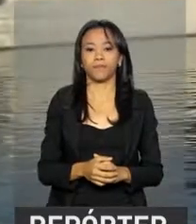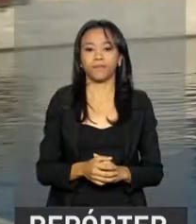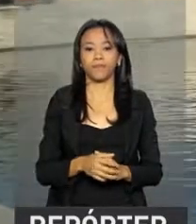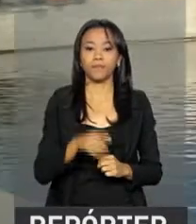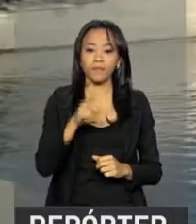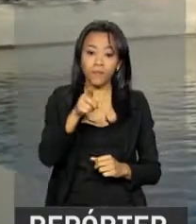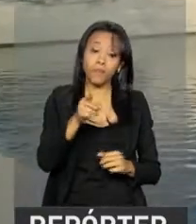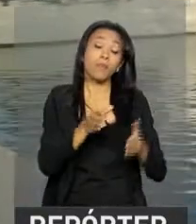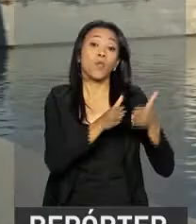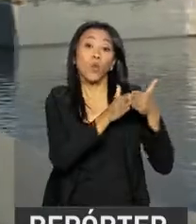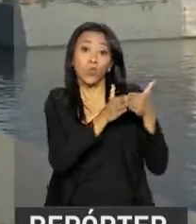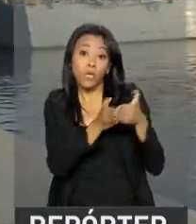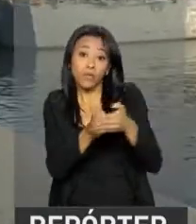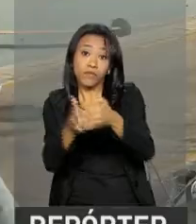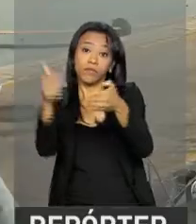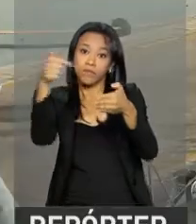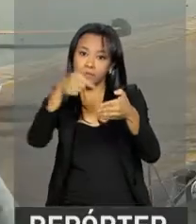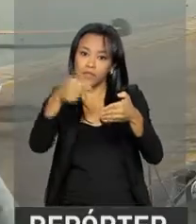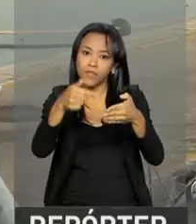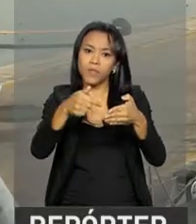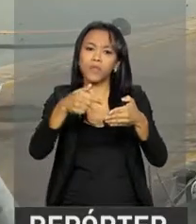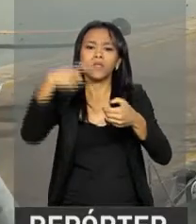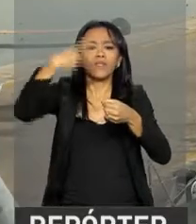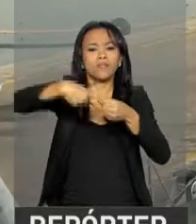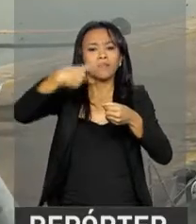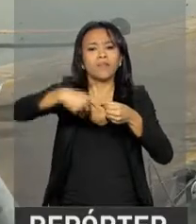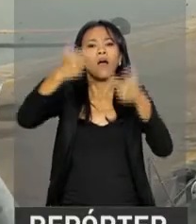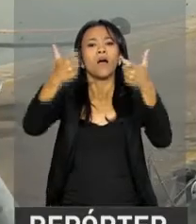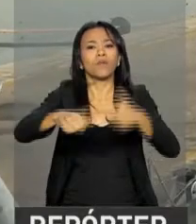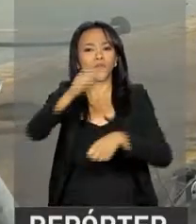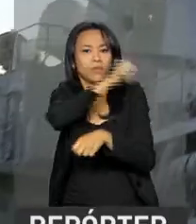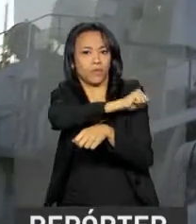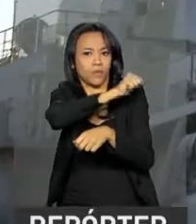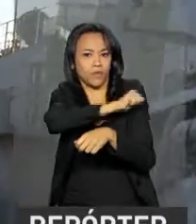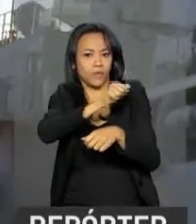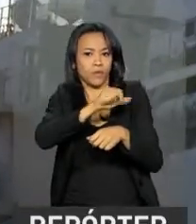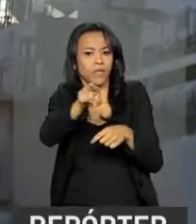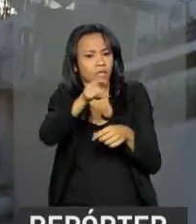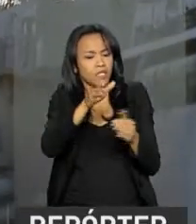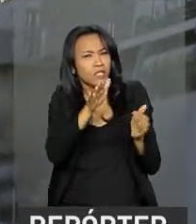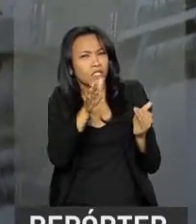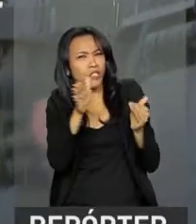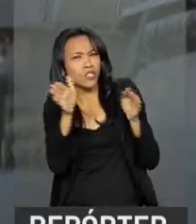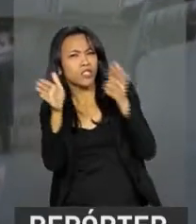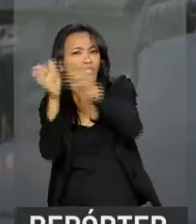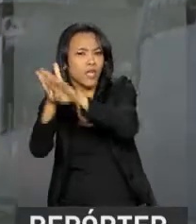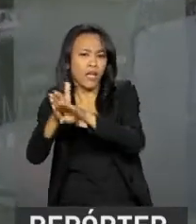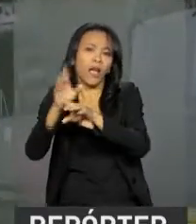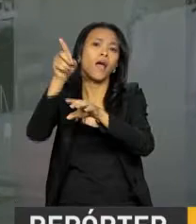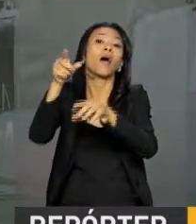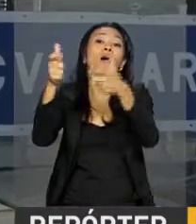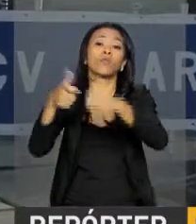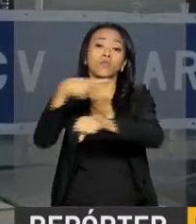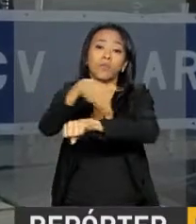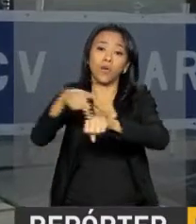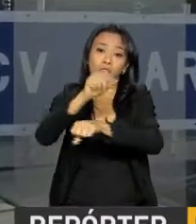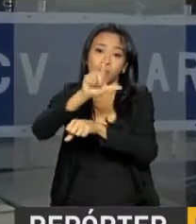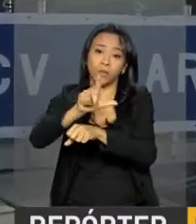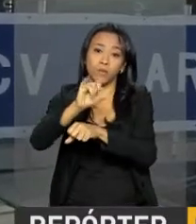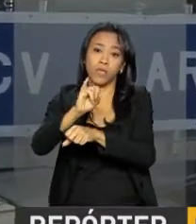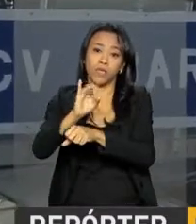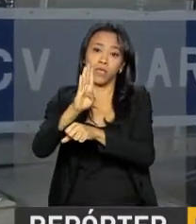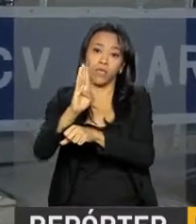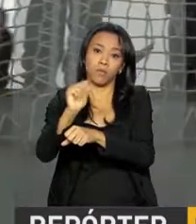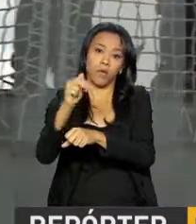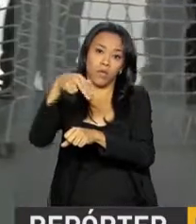O navio Corveta Barroso saiu de Niterói, no Rio de Janeiro, e tem previsão de chegar a Beirute, no Líbano, em 8 de